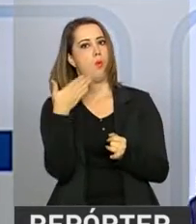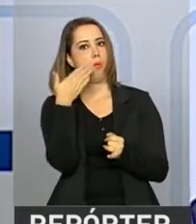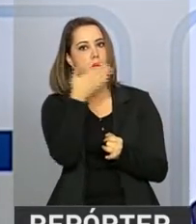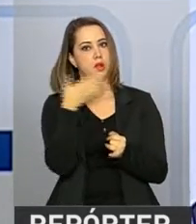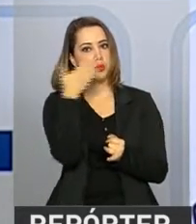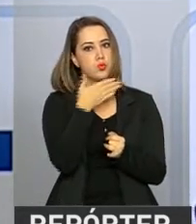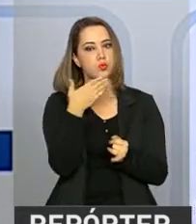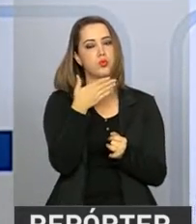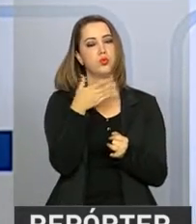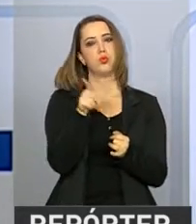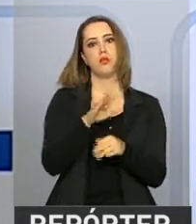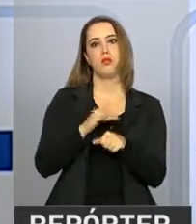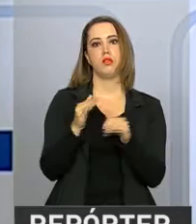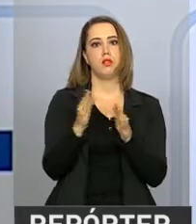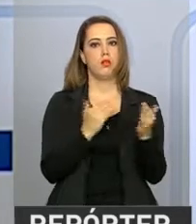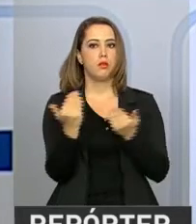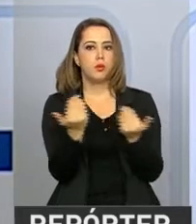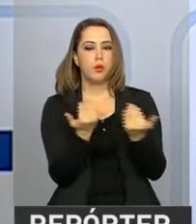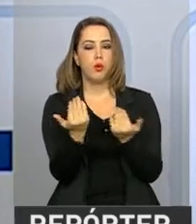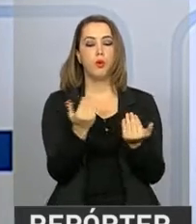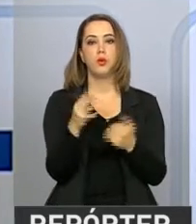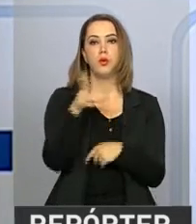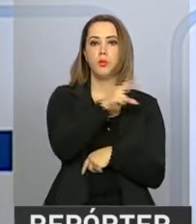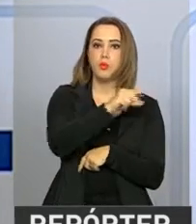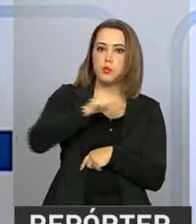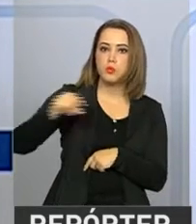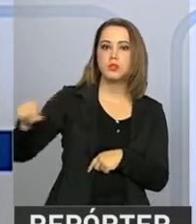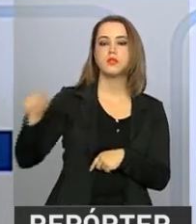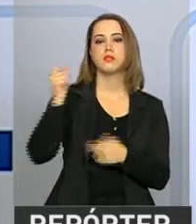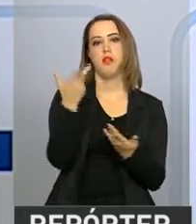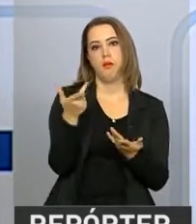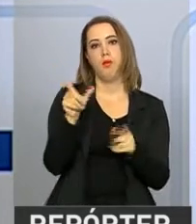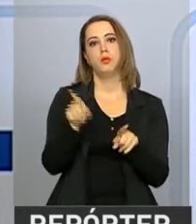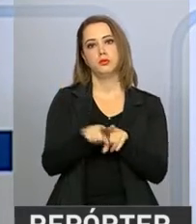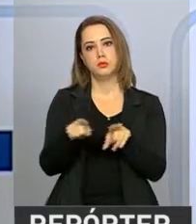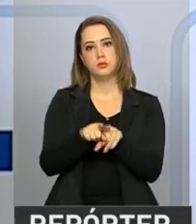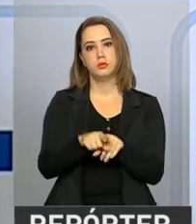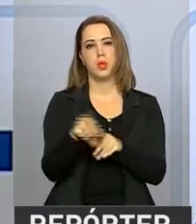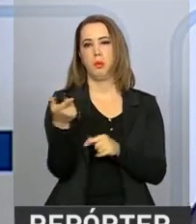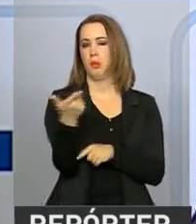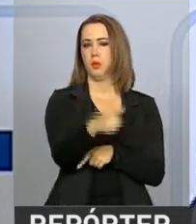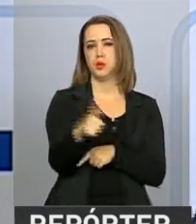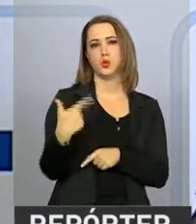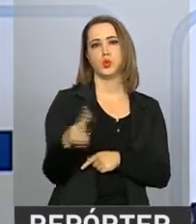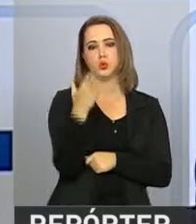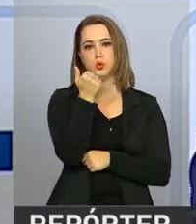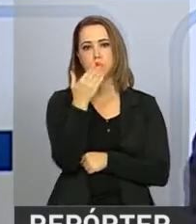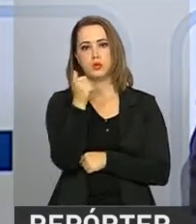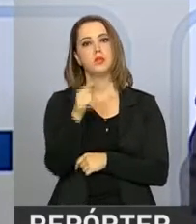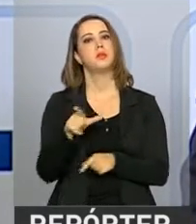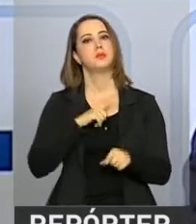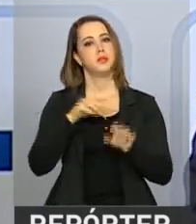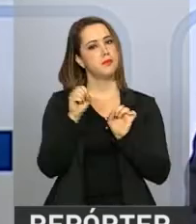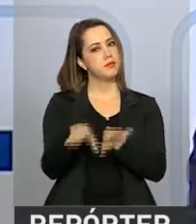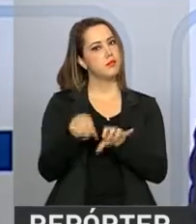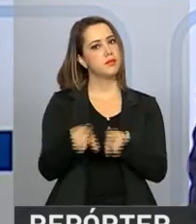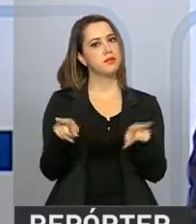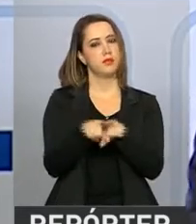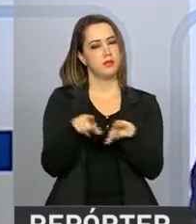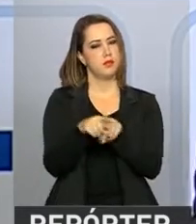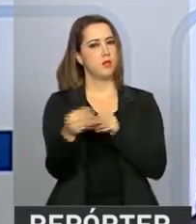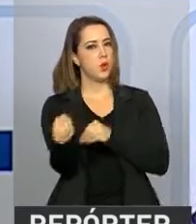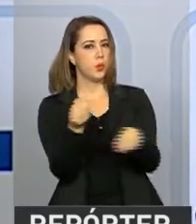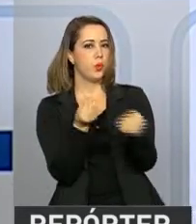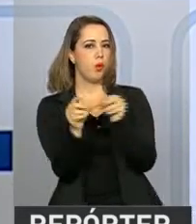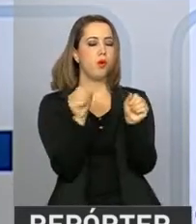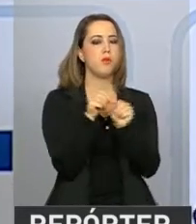e de alimentos in natura e também vamos ter que ensinar um pouquinho as crianças a elaborar esses